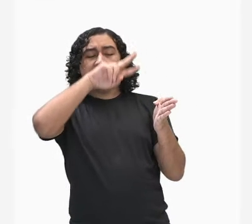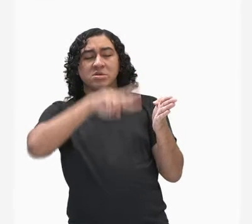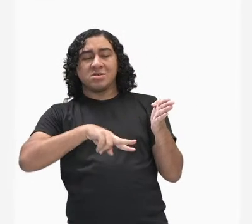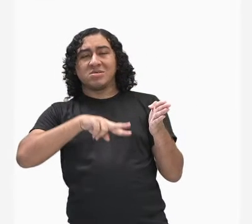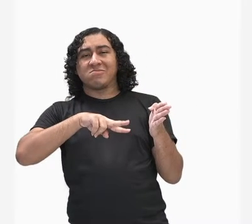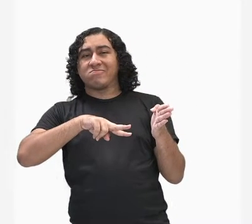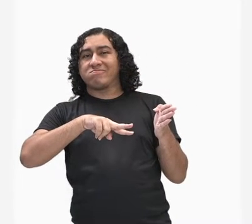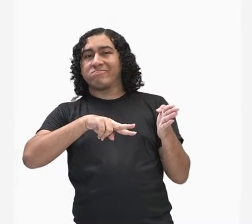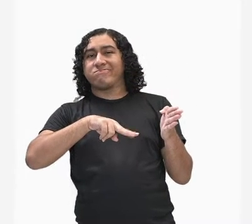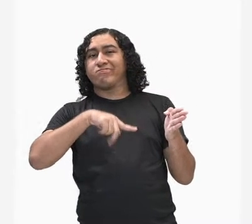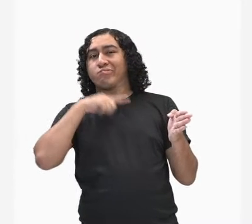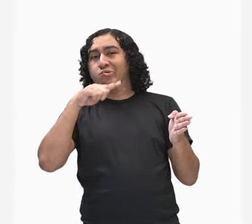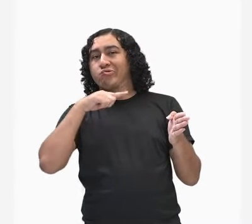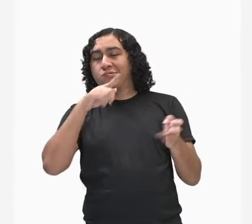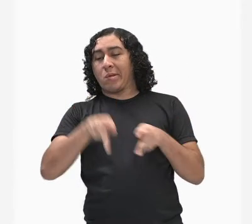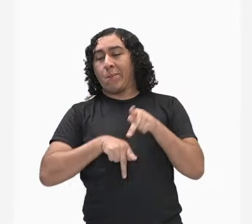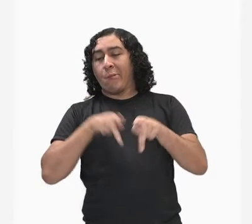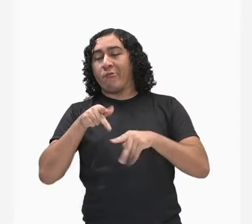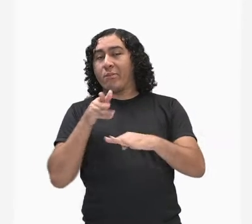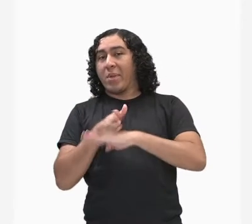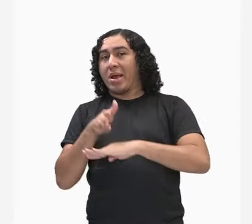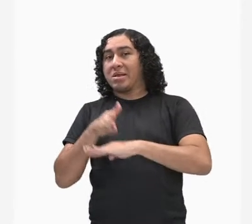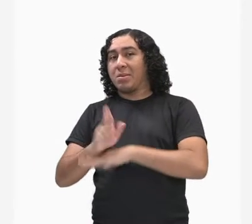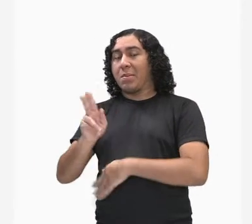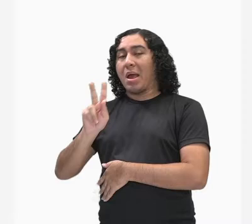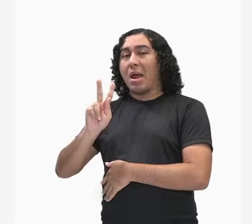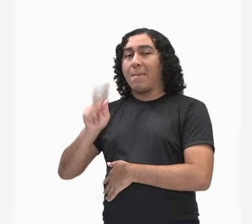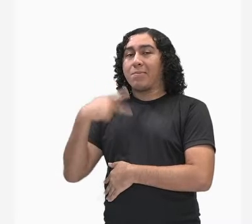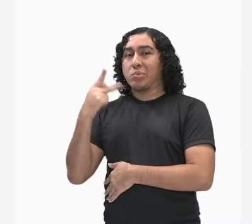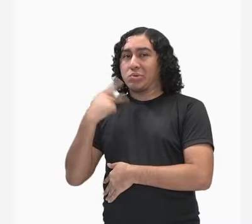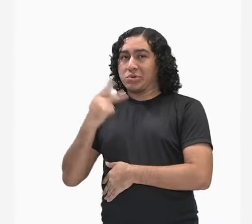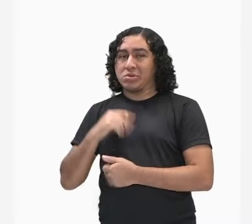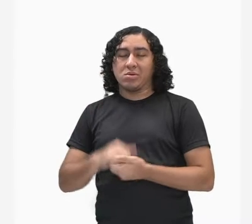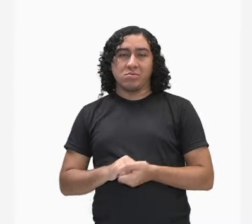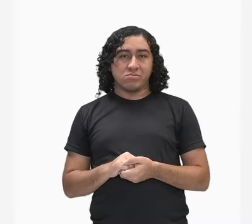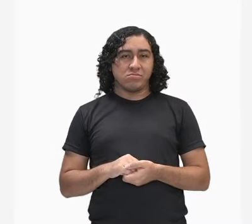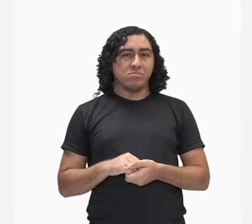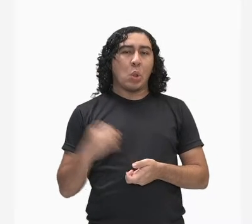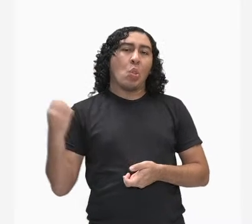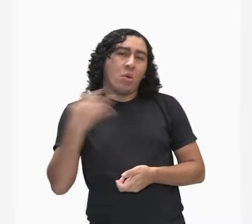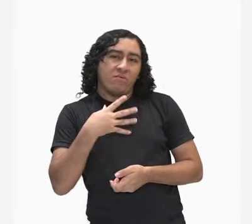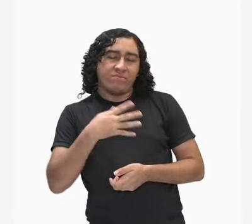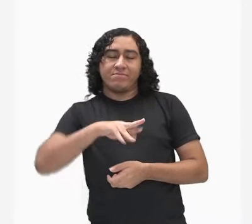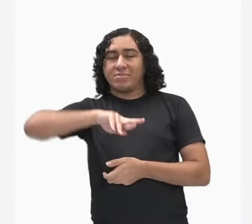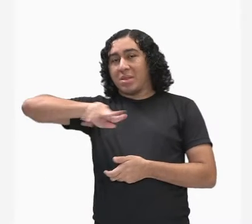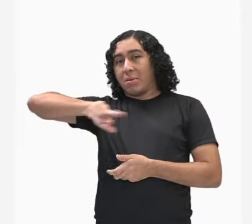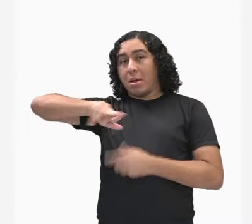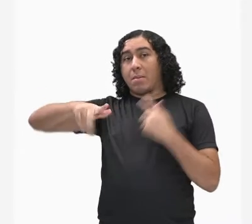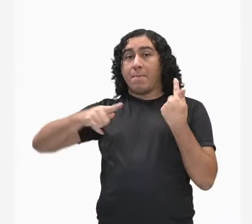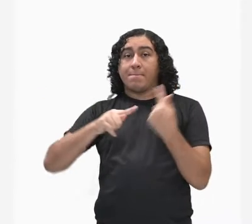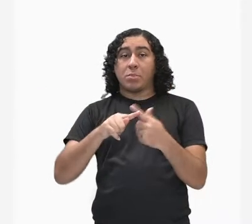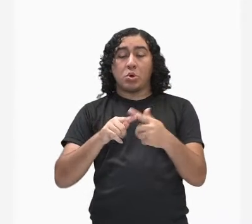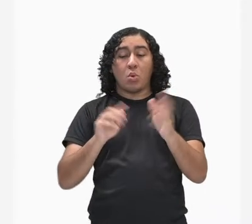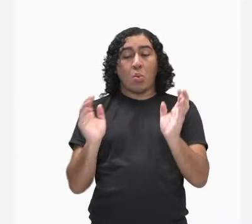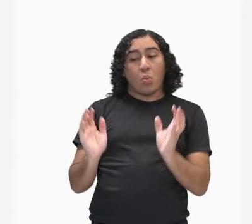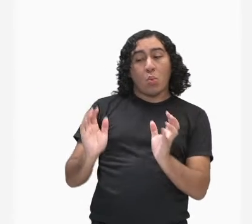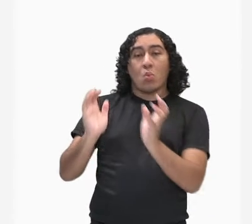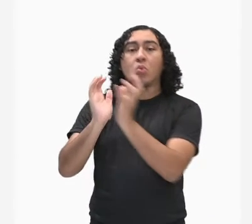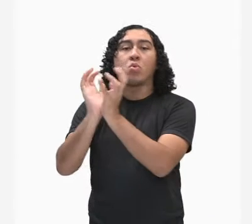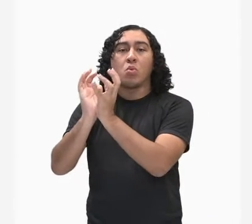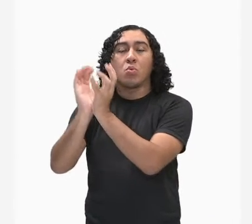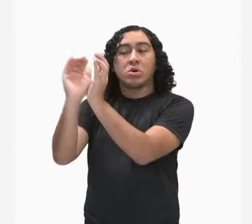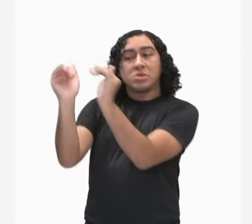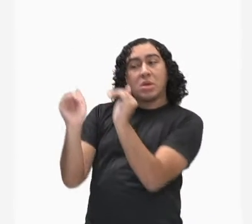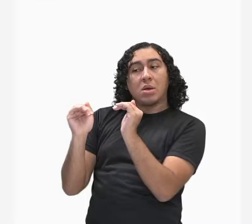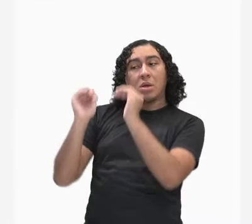populares no processo político brasileiro. Isso não é novidade, né? Porque as elites nacionais,